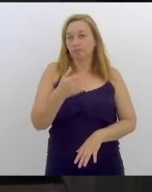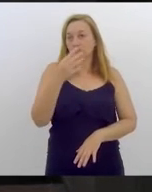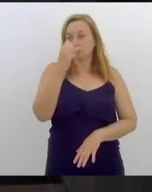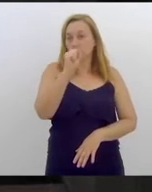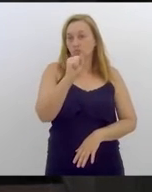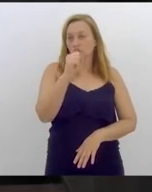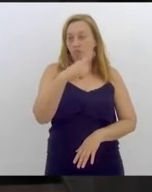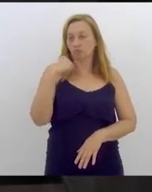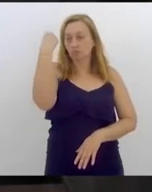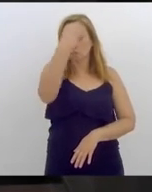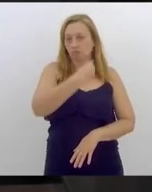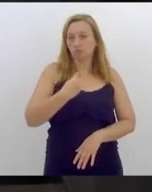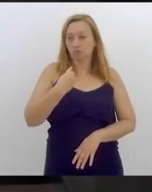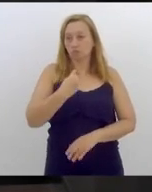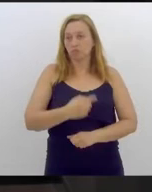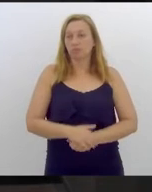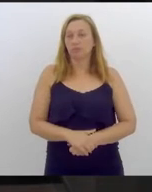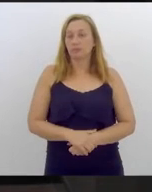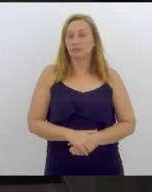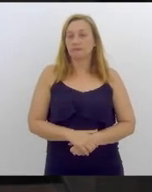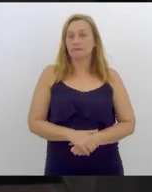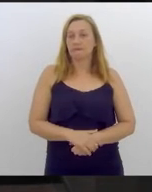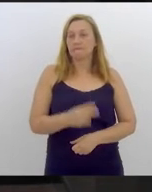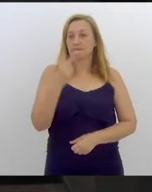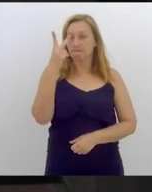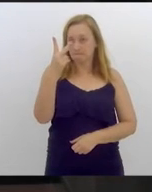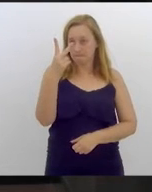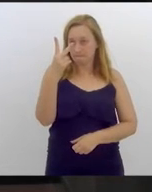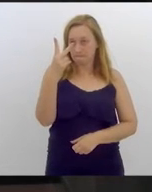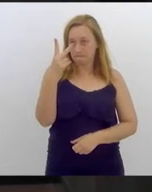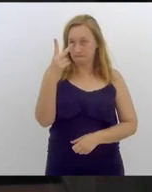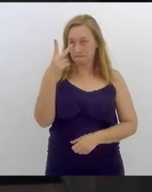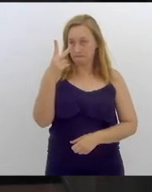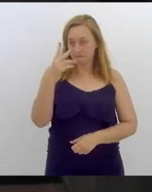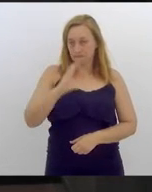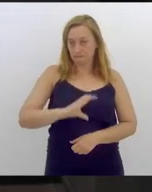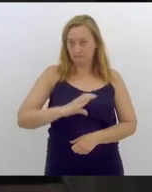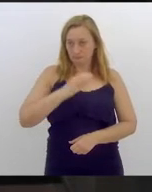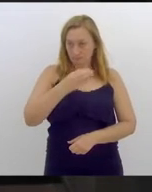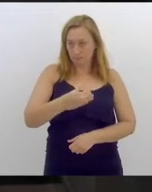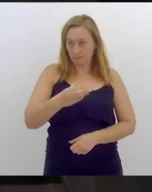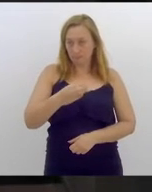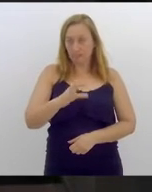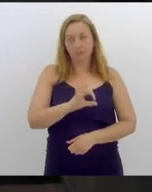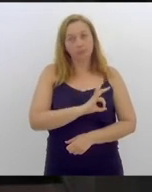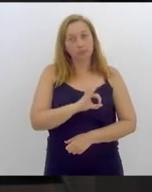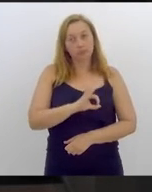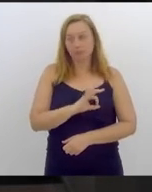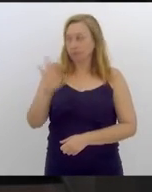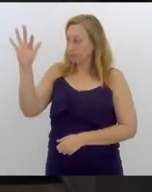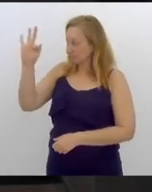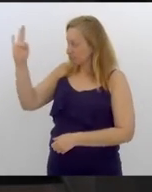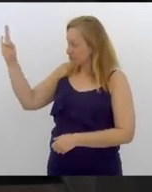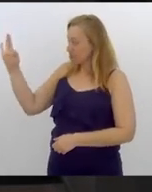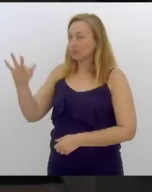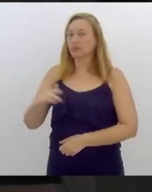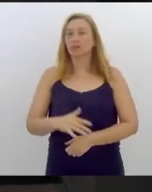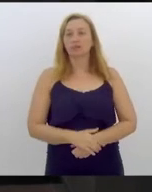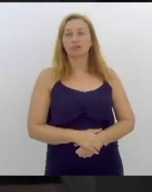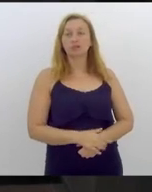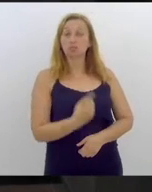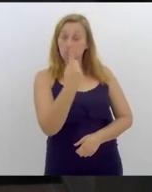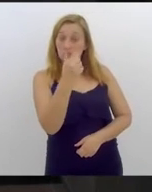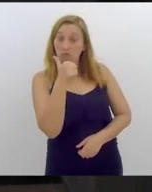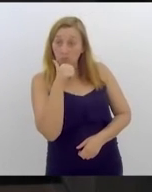8 horas e dois bravos membros da Polícia Federal uma